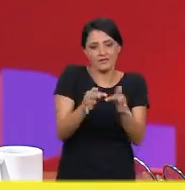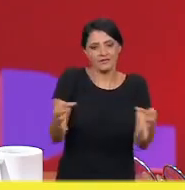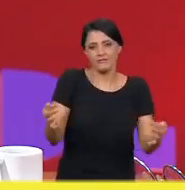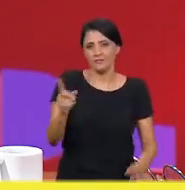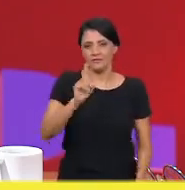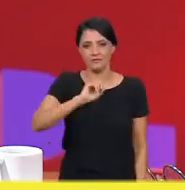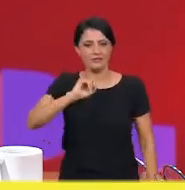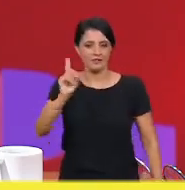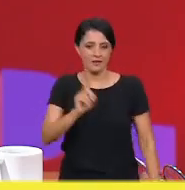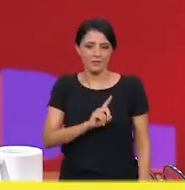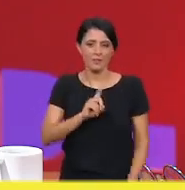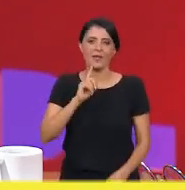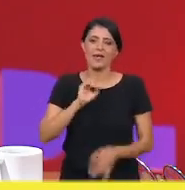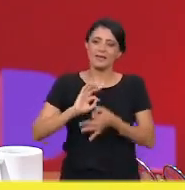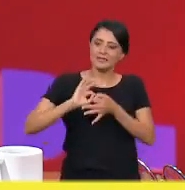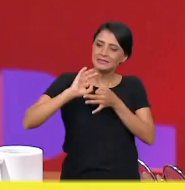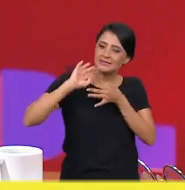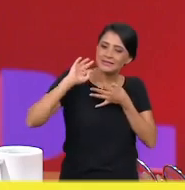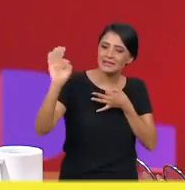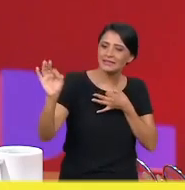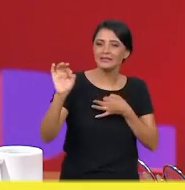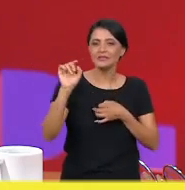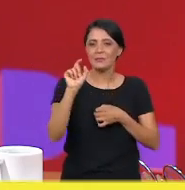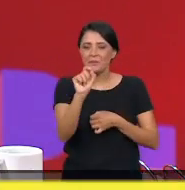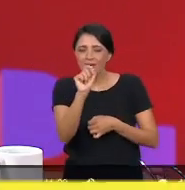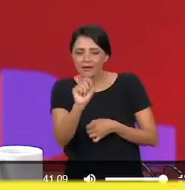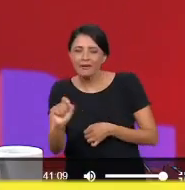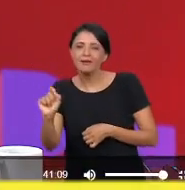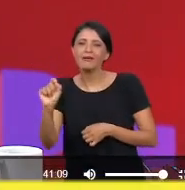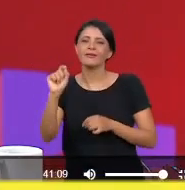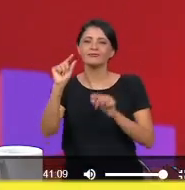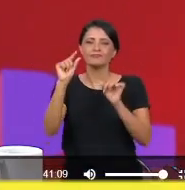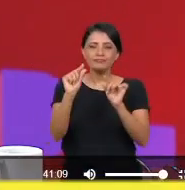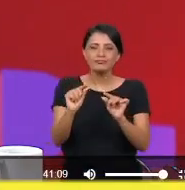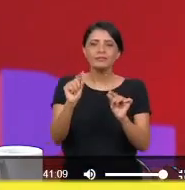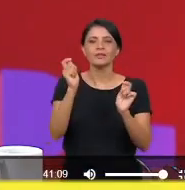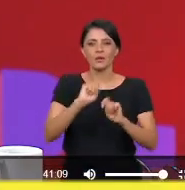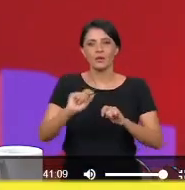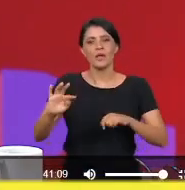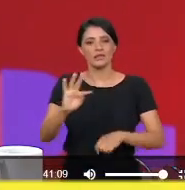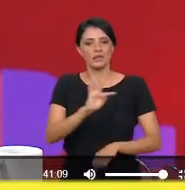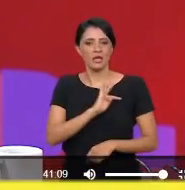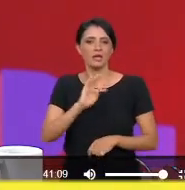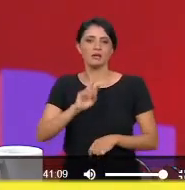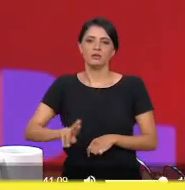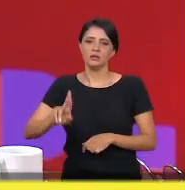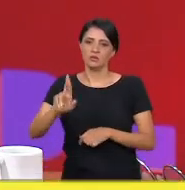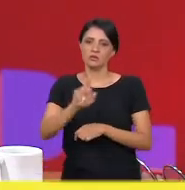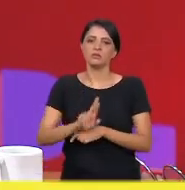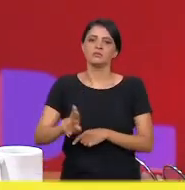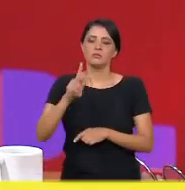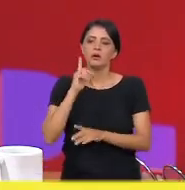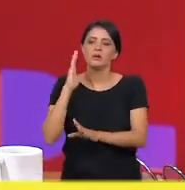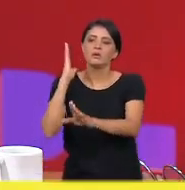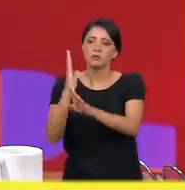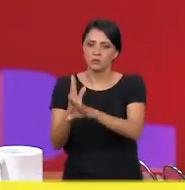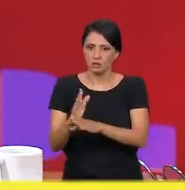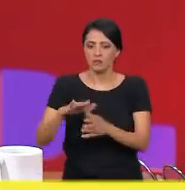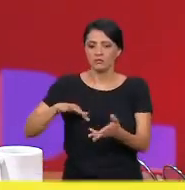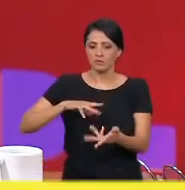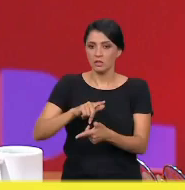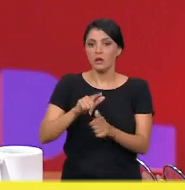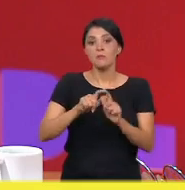São muito distantes, muito pequenos, então tem algumas técnicas que nós usamos para detectar esses planetas. E a maioria